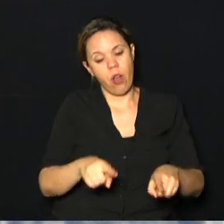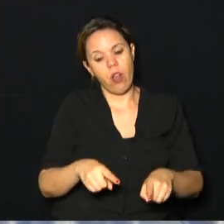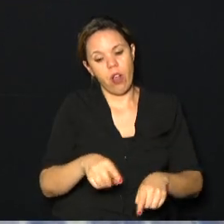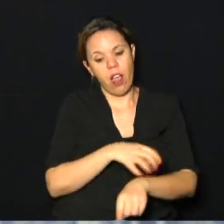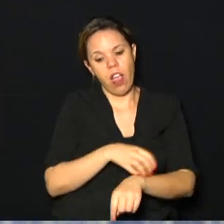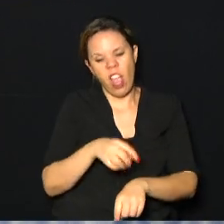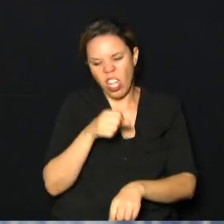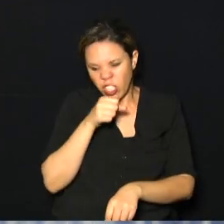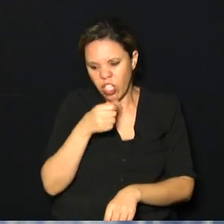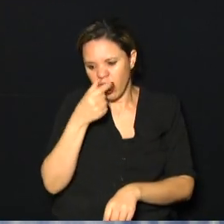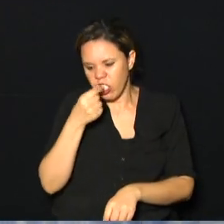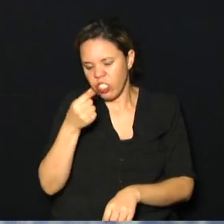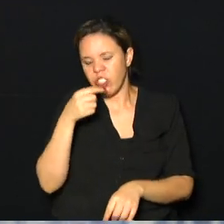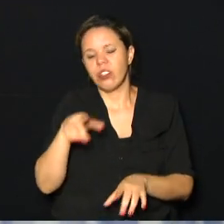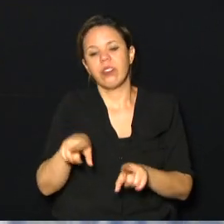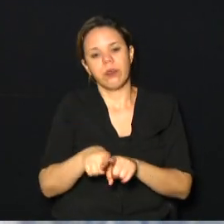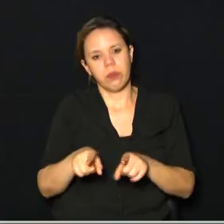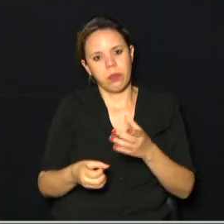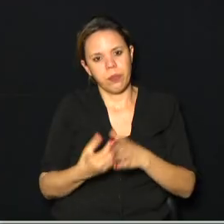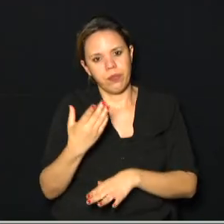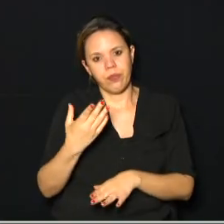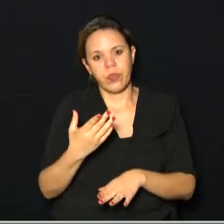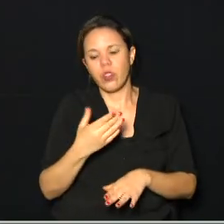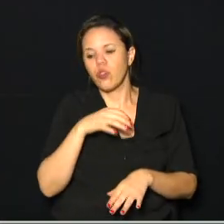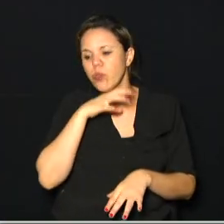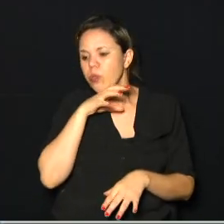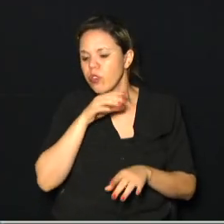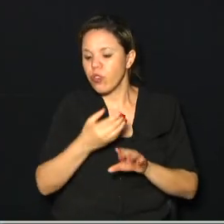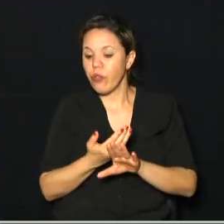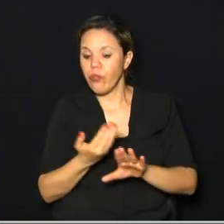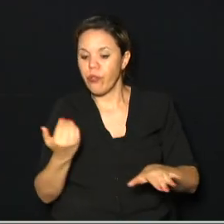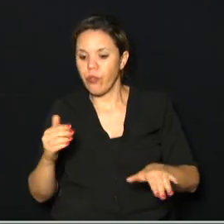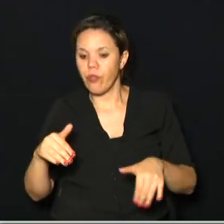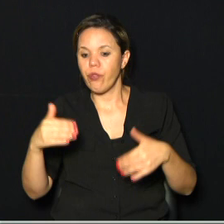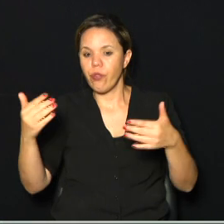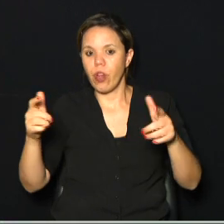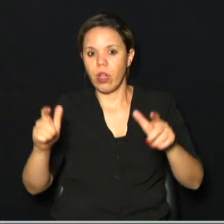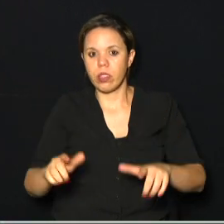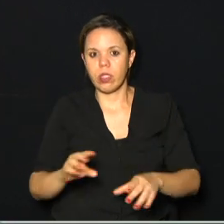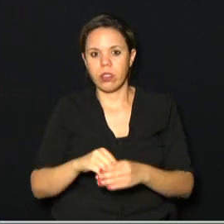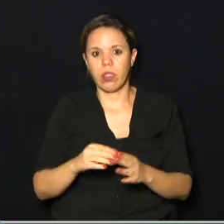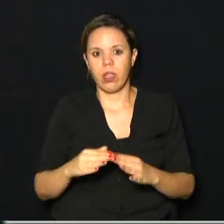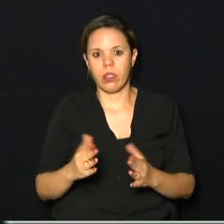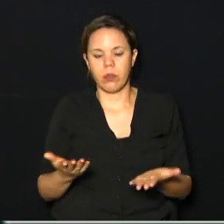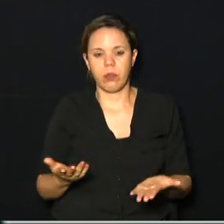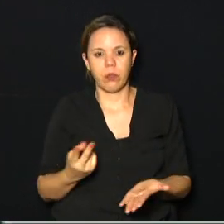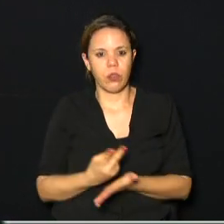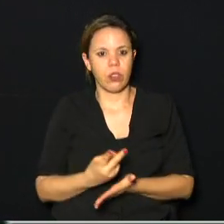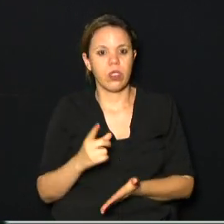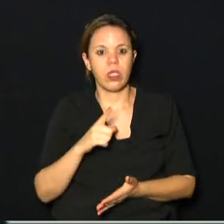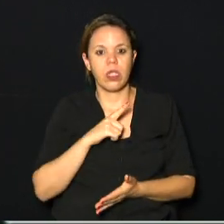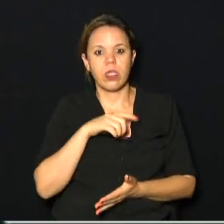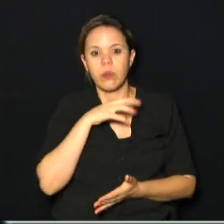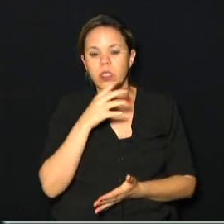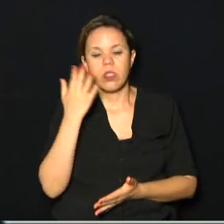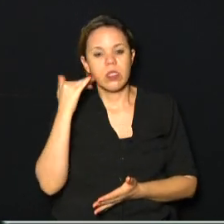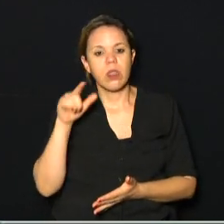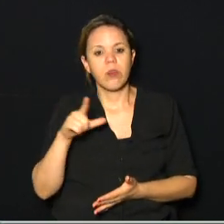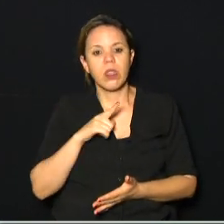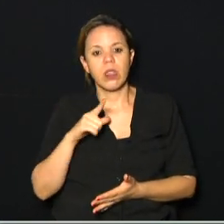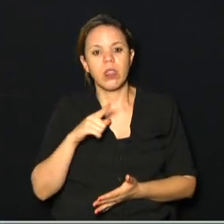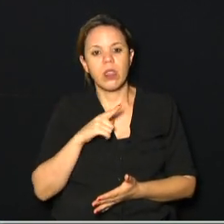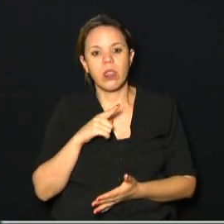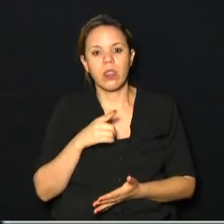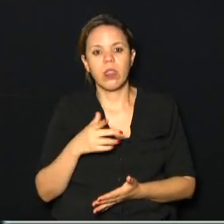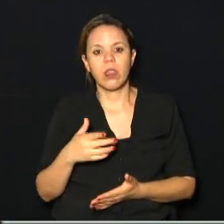tem a criança que tem alergia, realmente o bichinho tem que ser mantido fora do ambiente da casa mesmo, porque quem tem bichinho sabe que eles